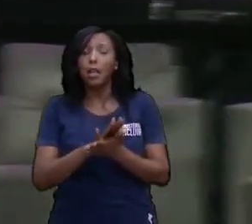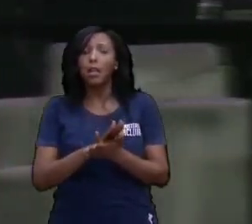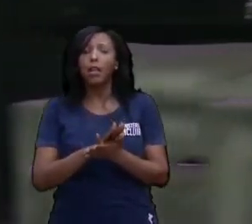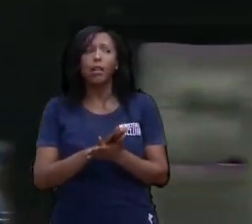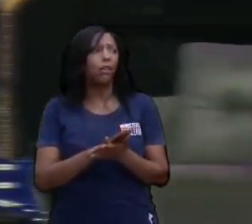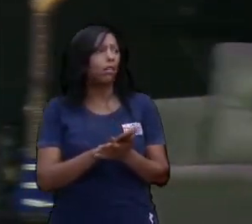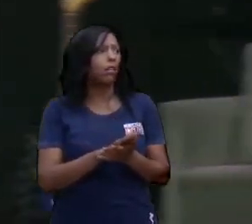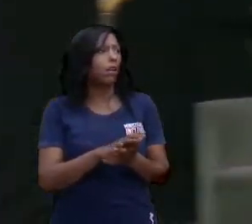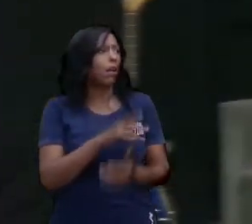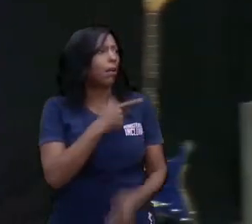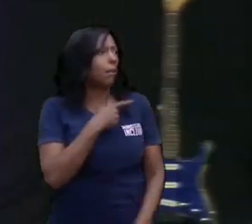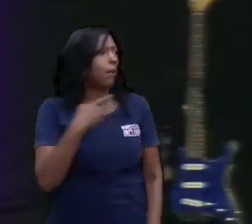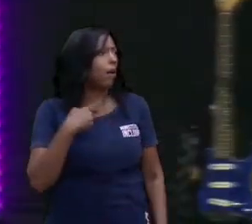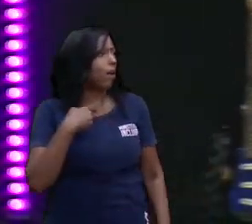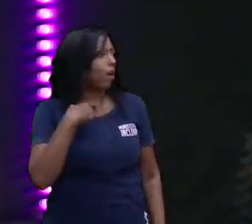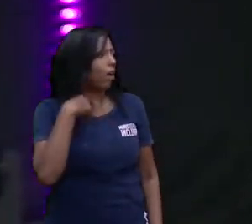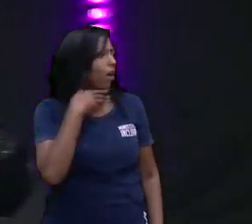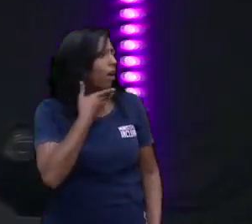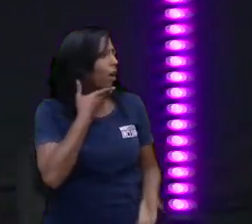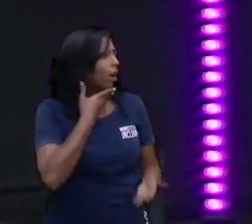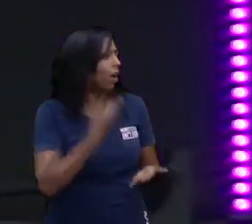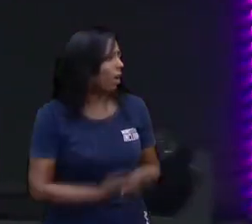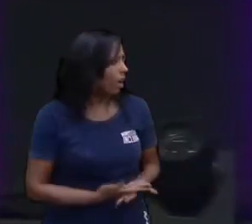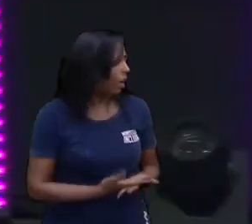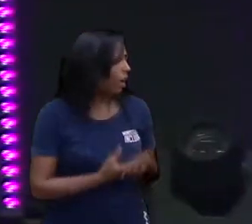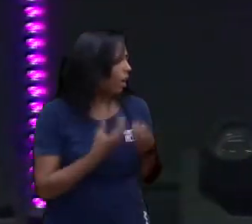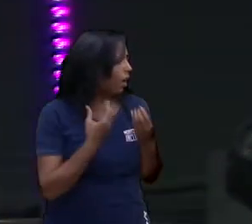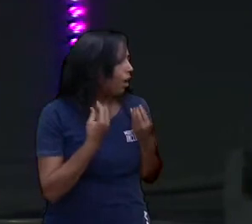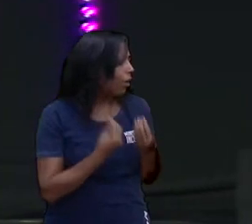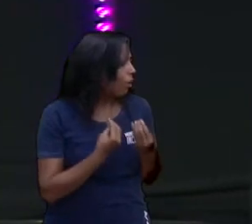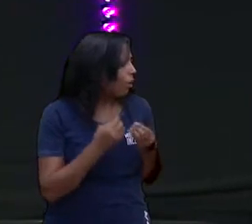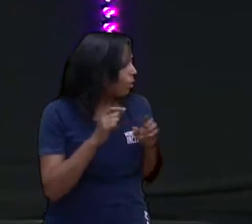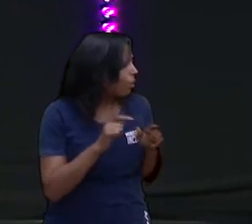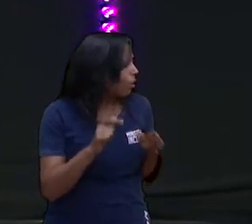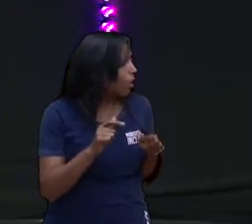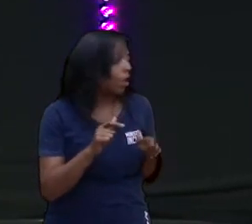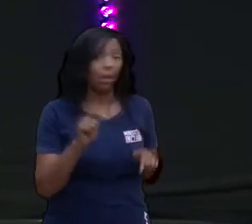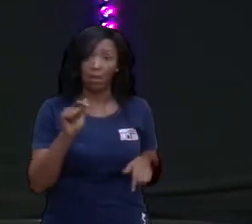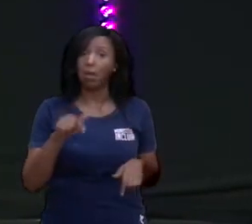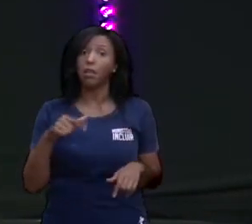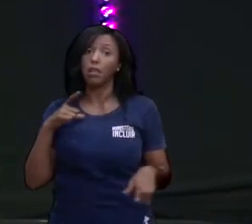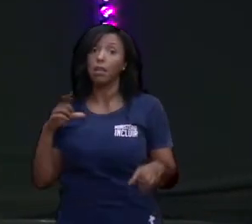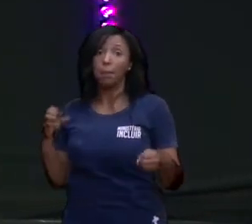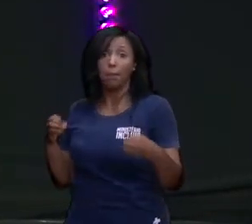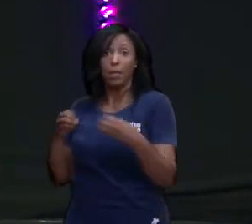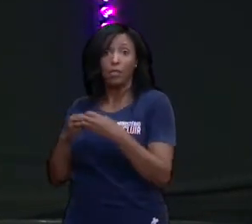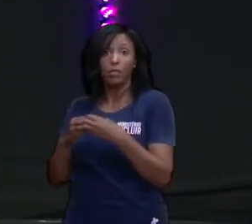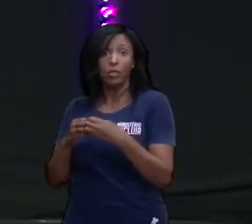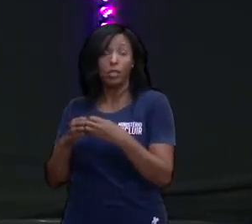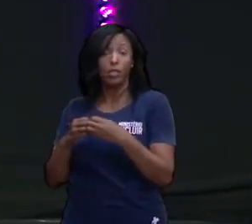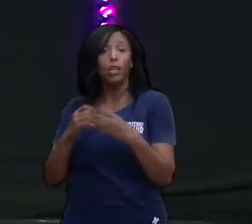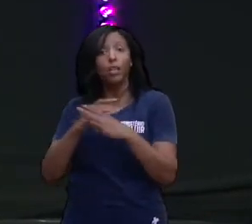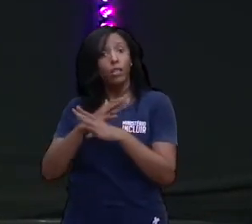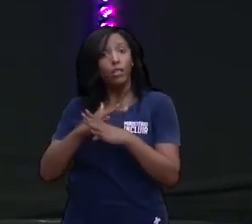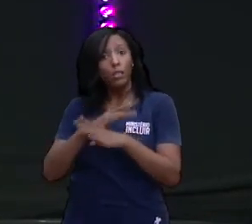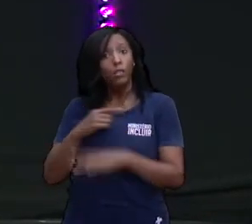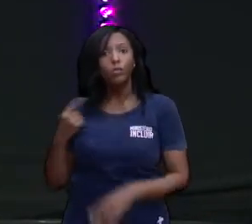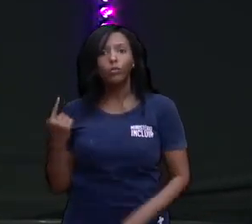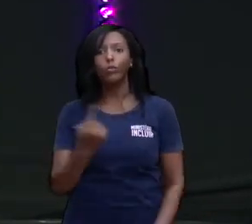pertinho o que a nossa cidade o poder das trevas é